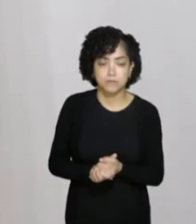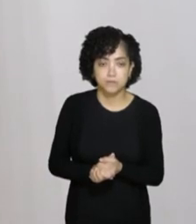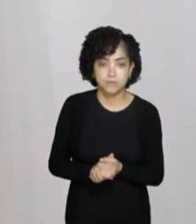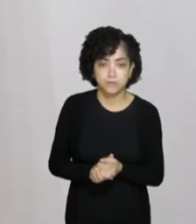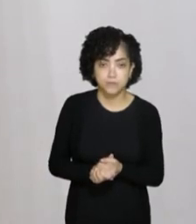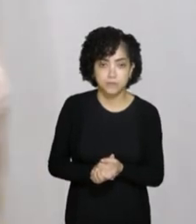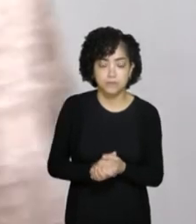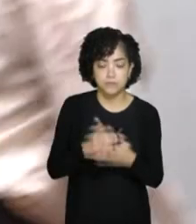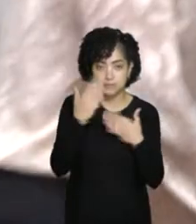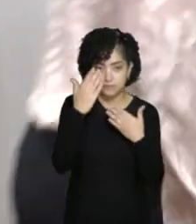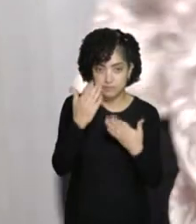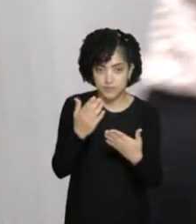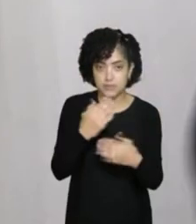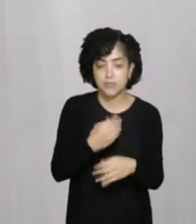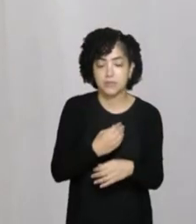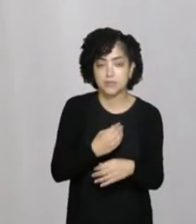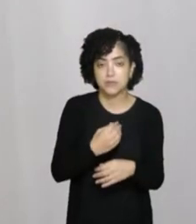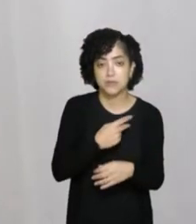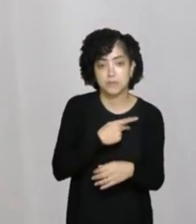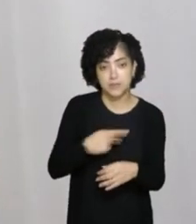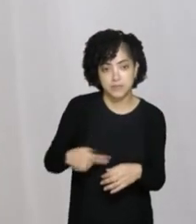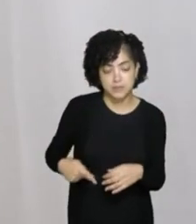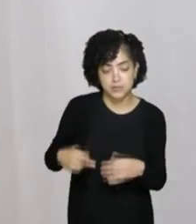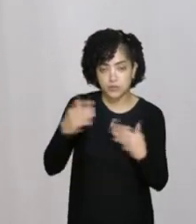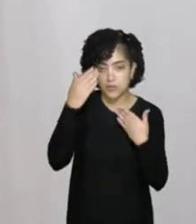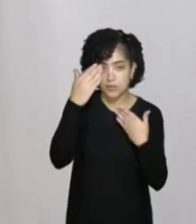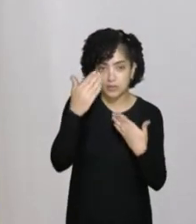Obrigado, presidente. Obrigado. Quero aqui agradecer